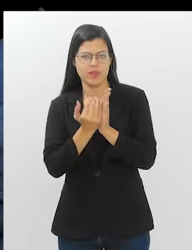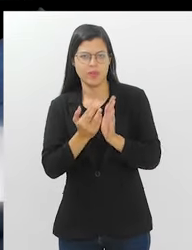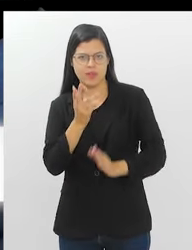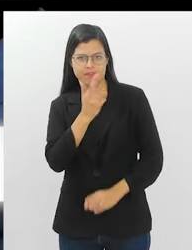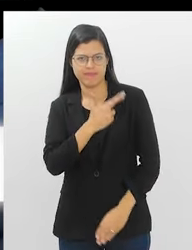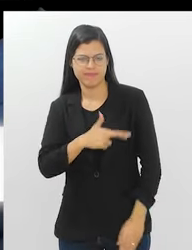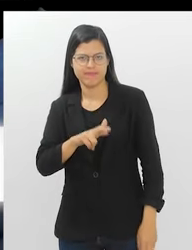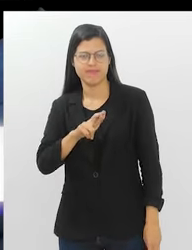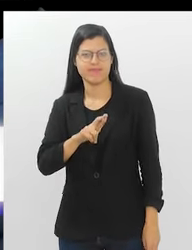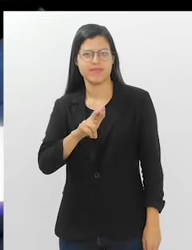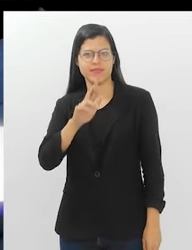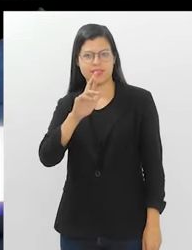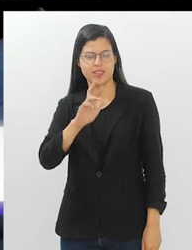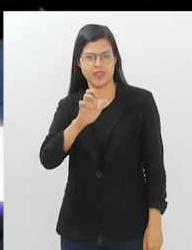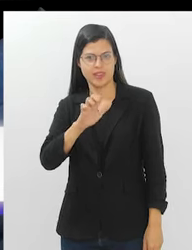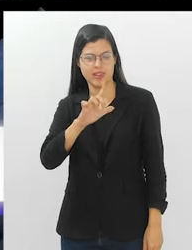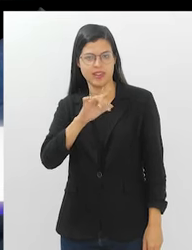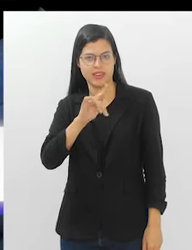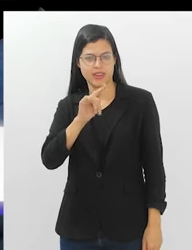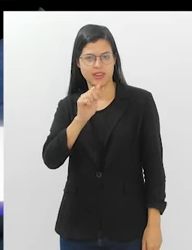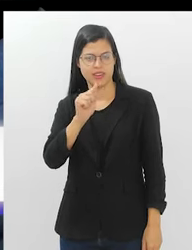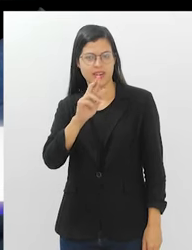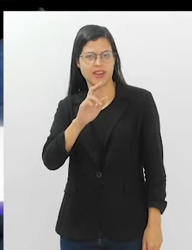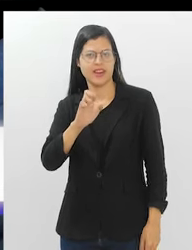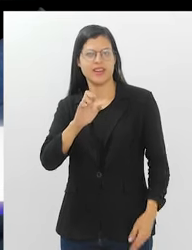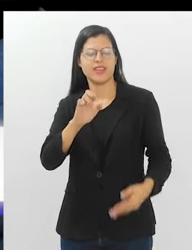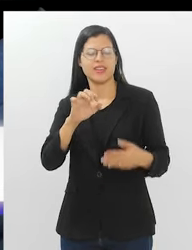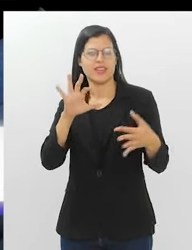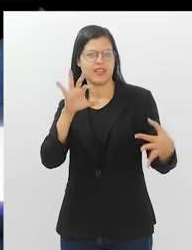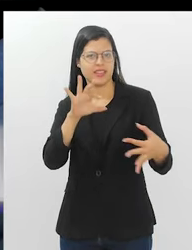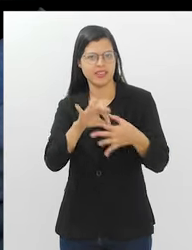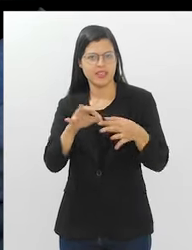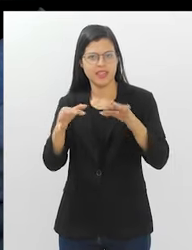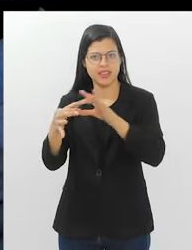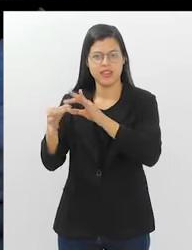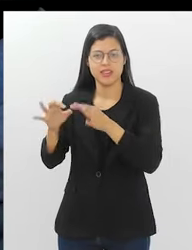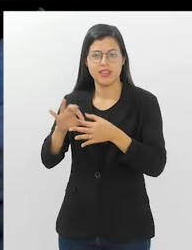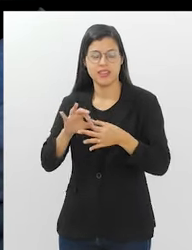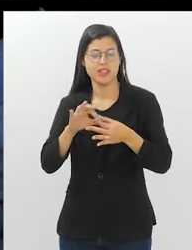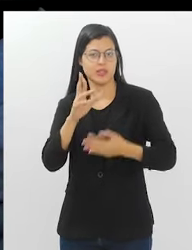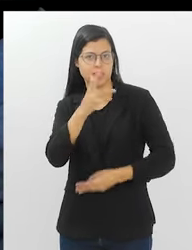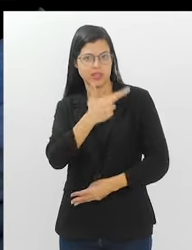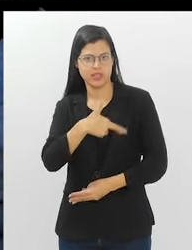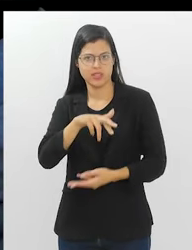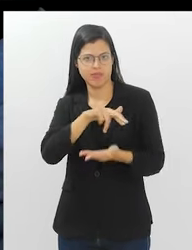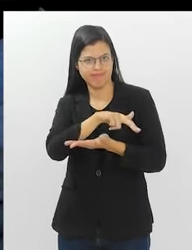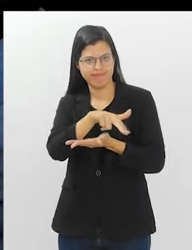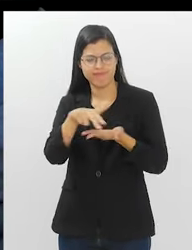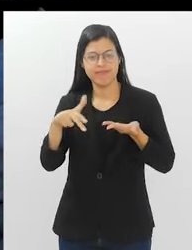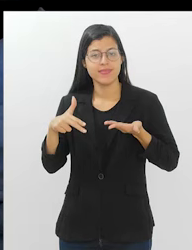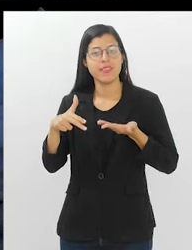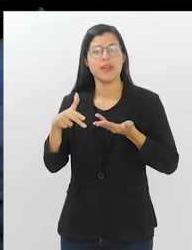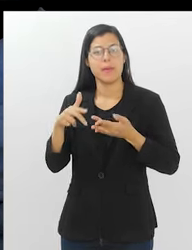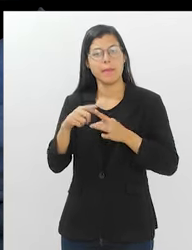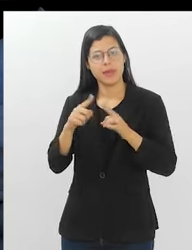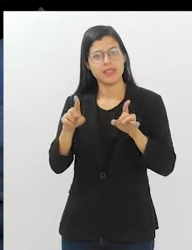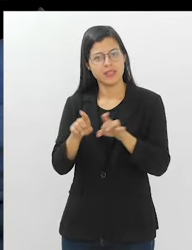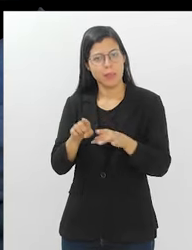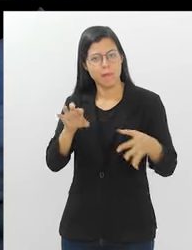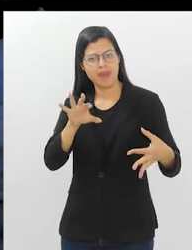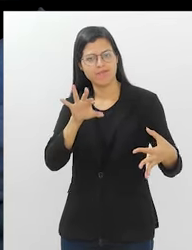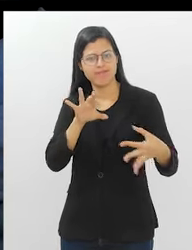Programa Religare, religando, religando não só as religiões, mas religando